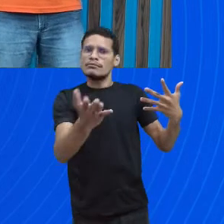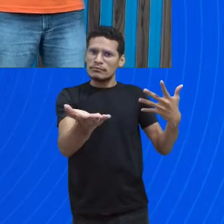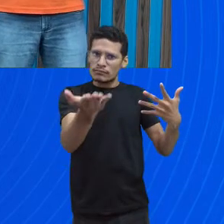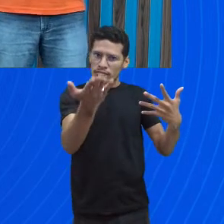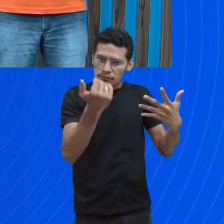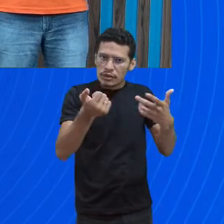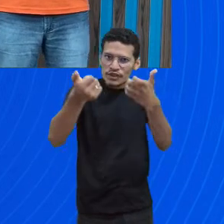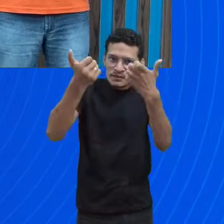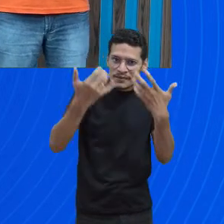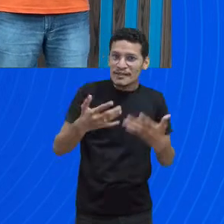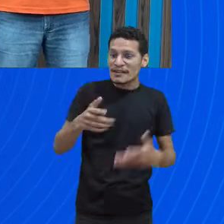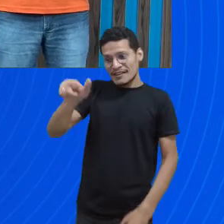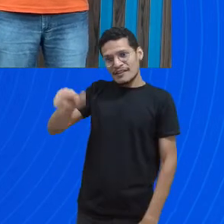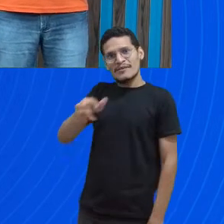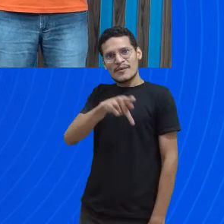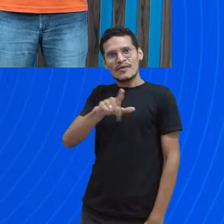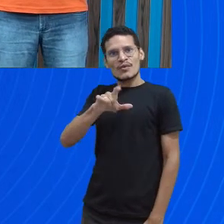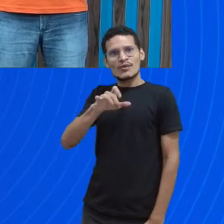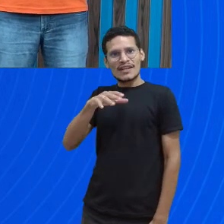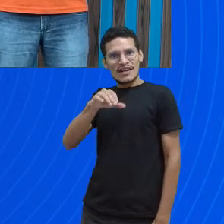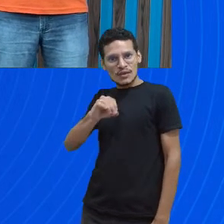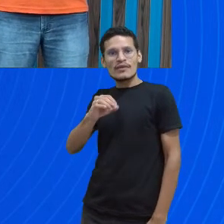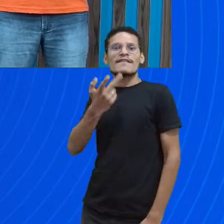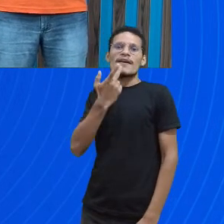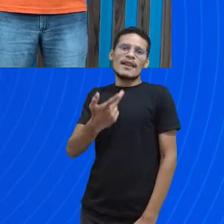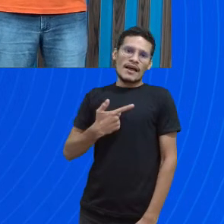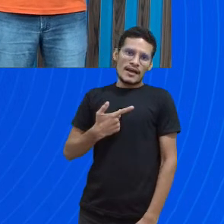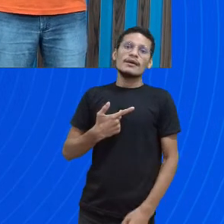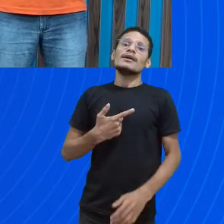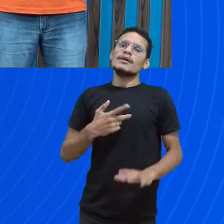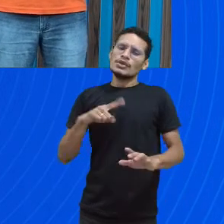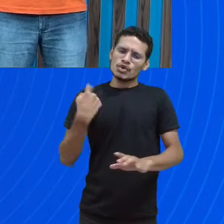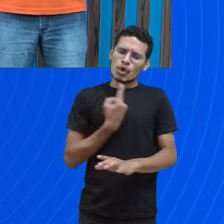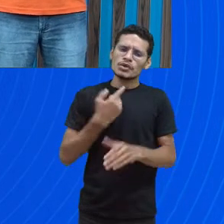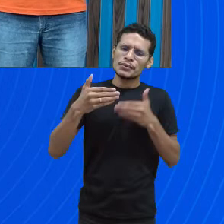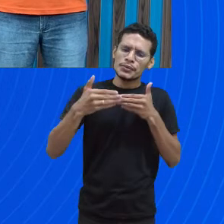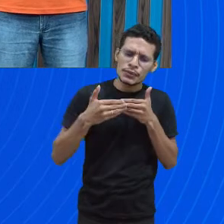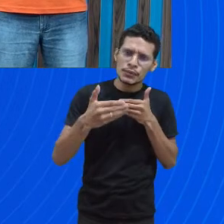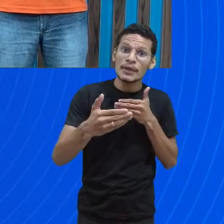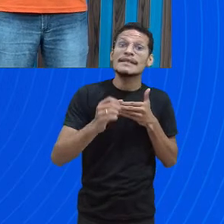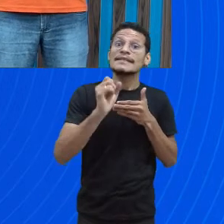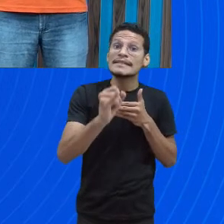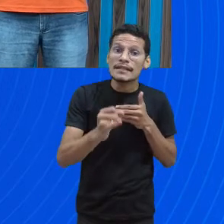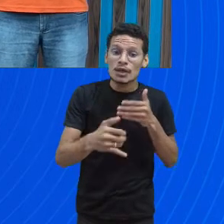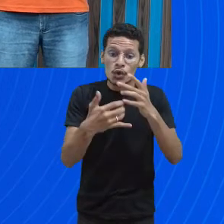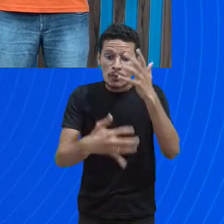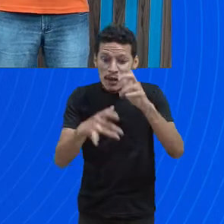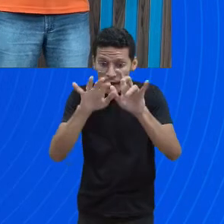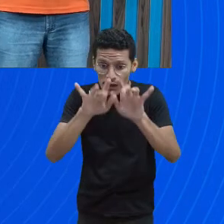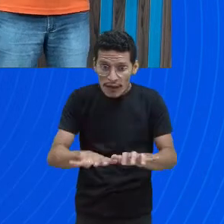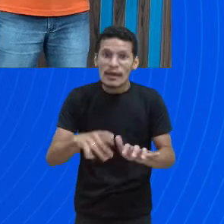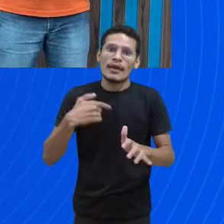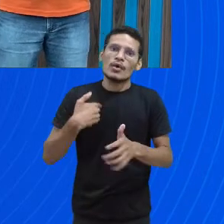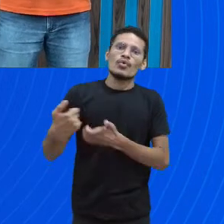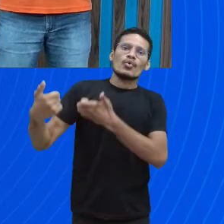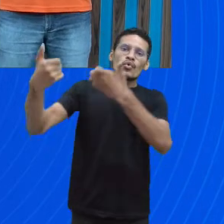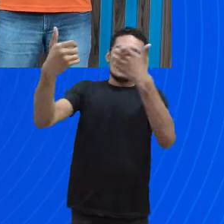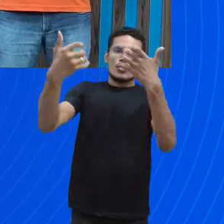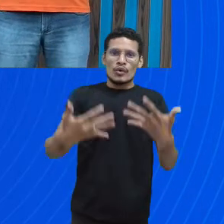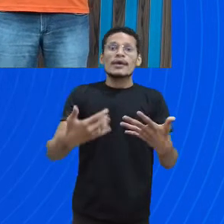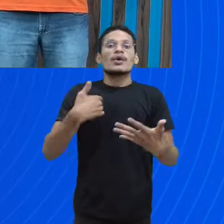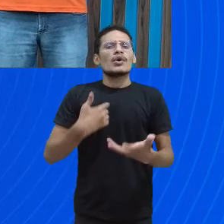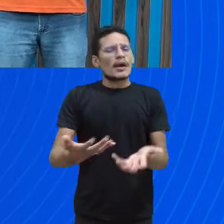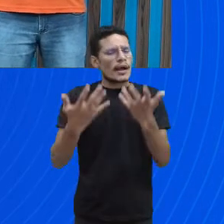professor Luciano vai dizer aqui para nós, tá certo? Então, a gente vai encaminhando a aula, quando eu chegar neles, né, daqui a pouquinho, aí eu vou, né, saber